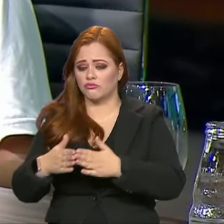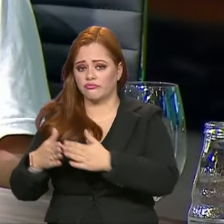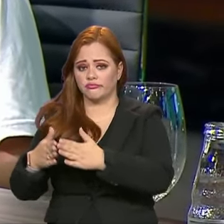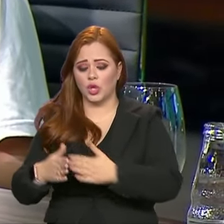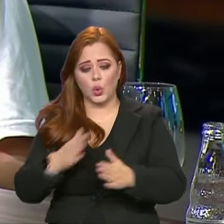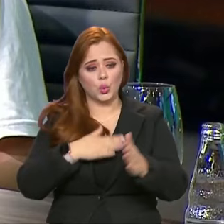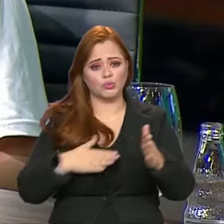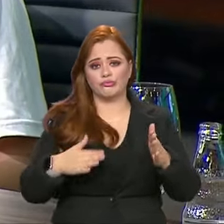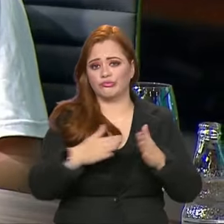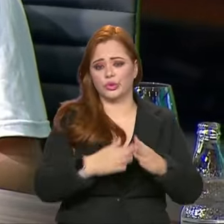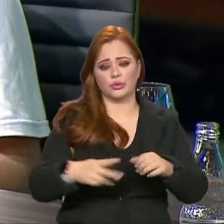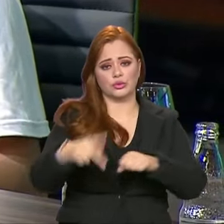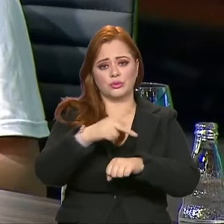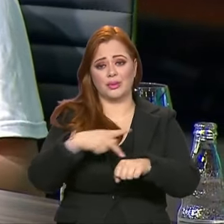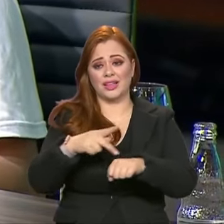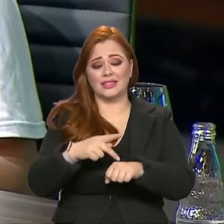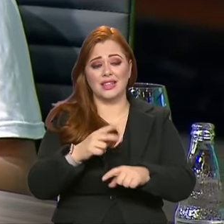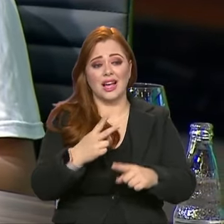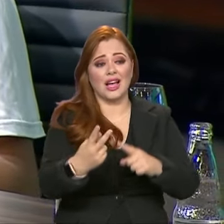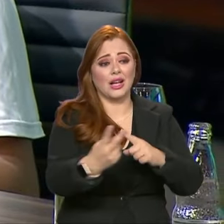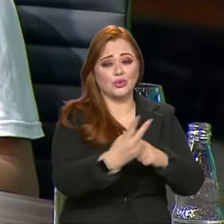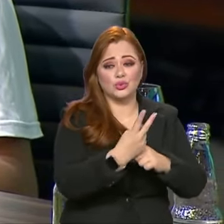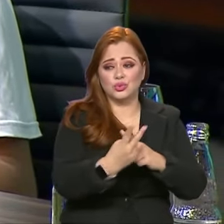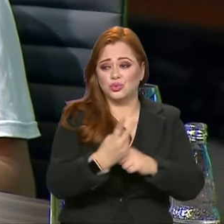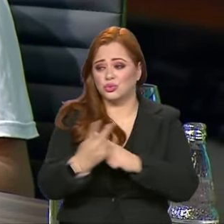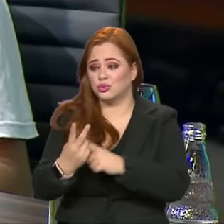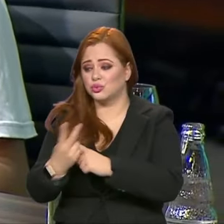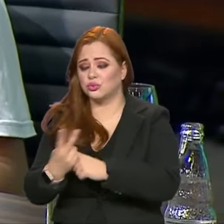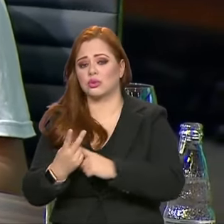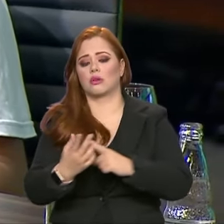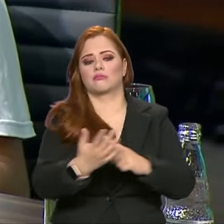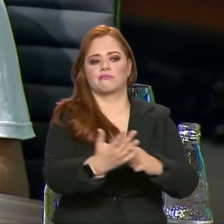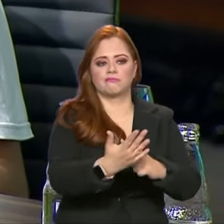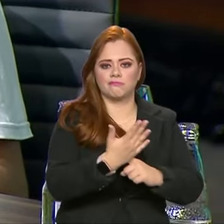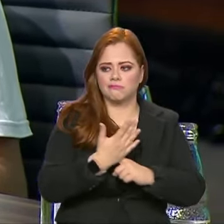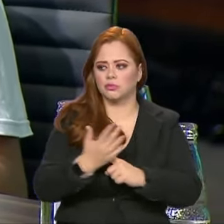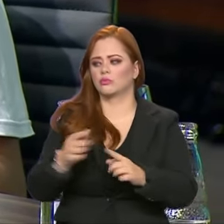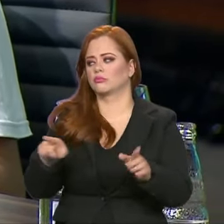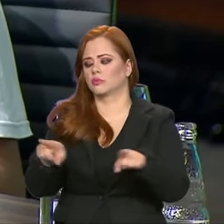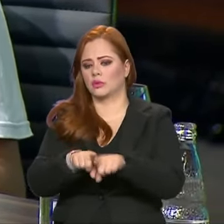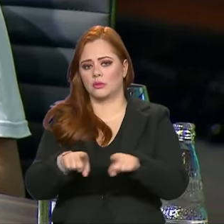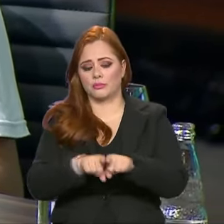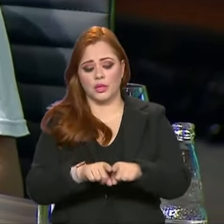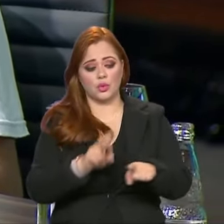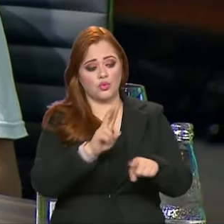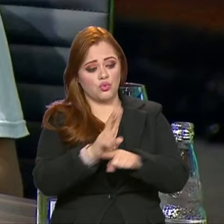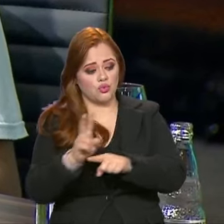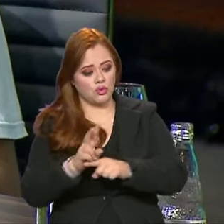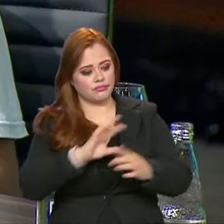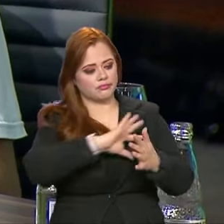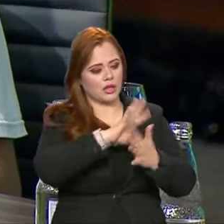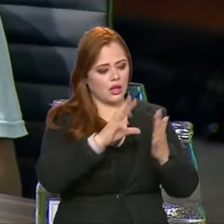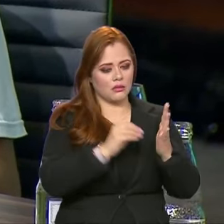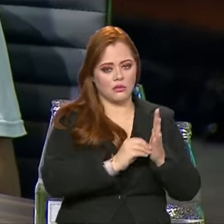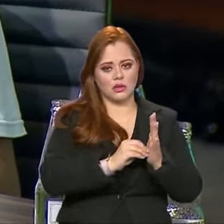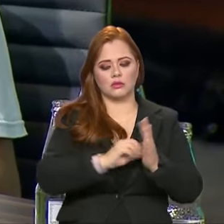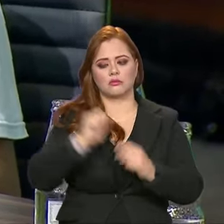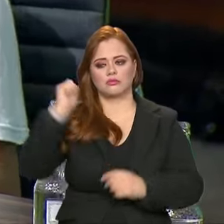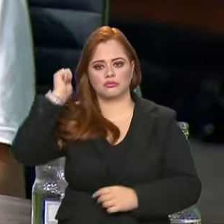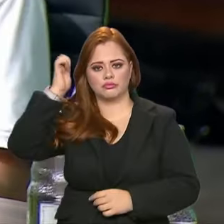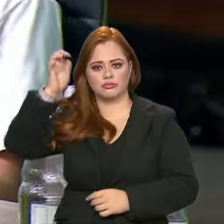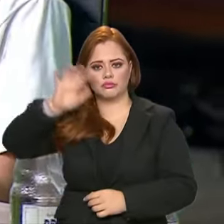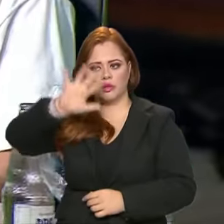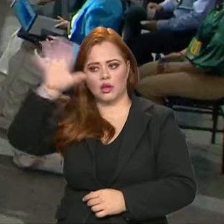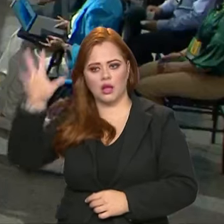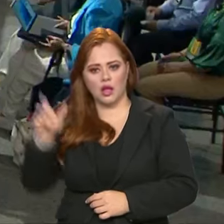nos ajudem a cuidar do meio ambiente, a cuidar da Amazônia afro, indígena